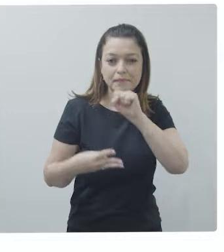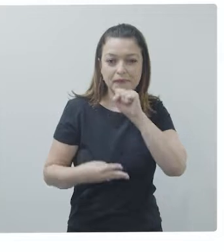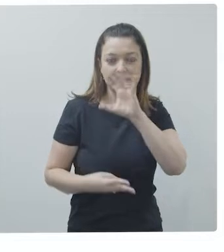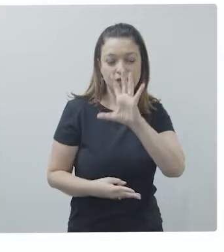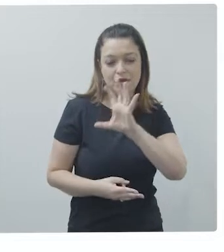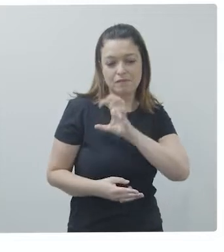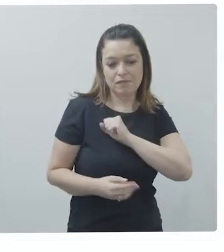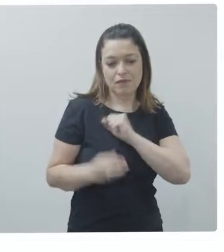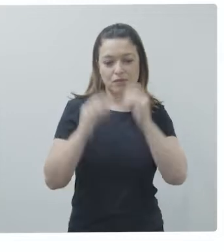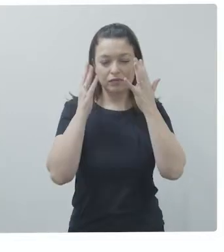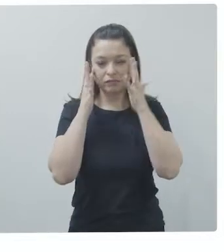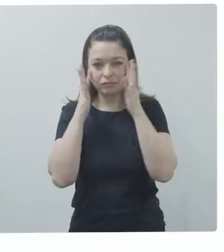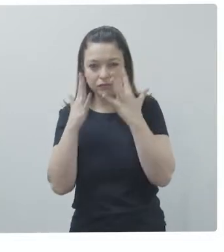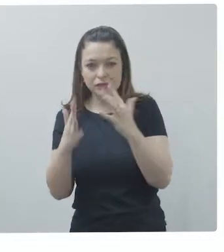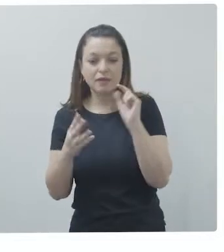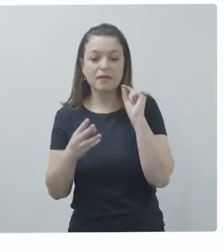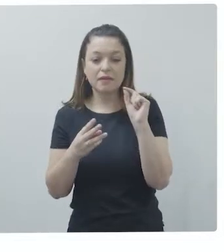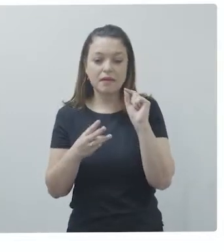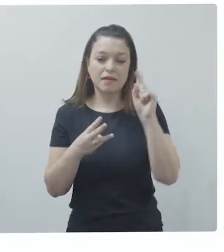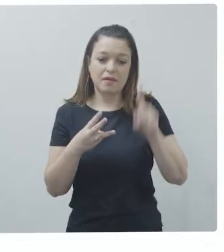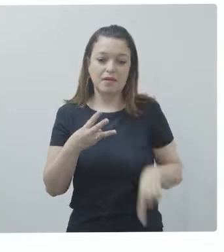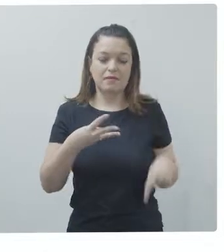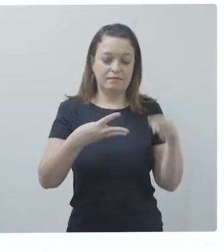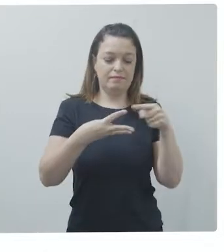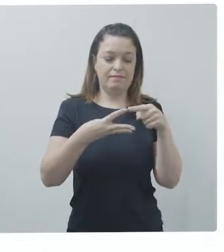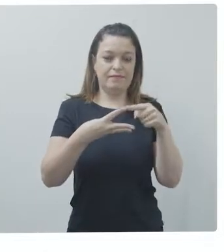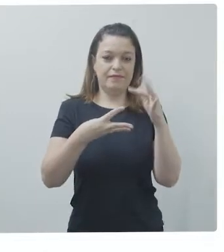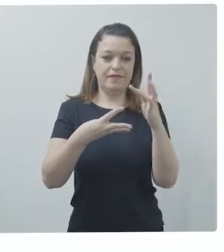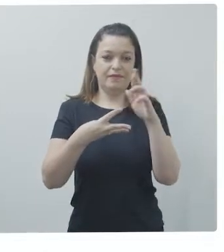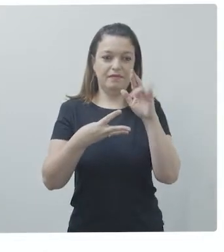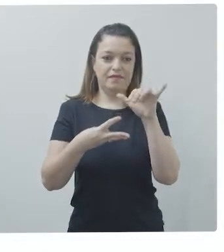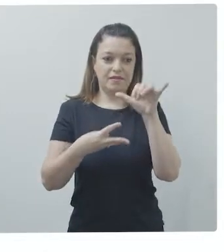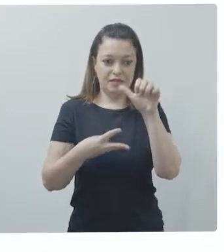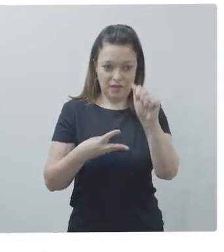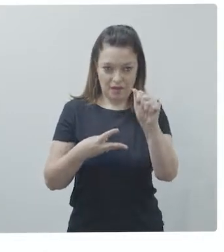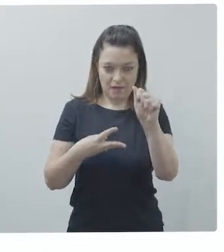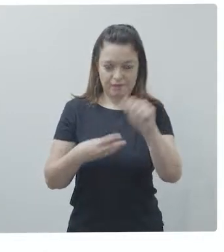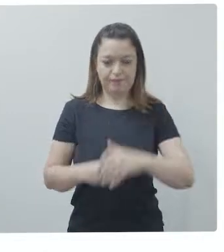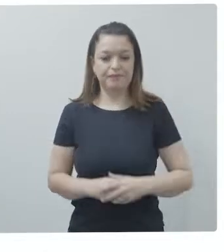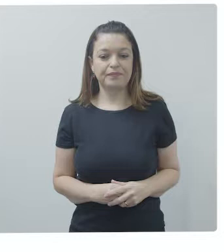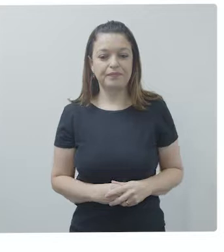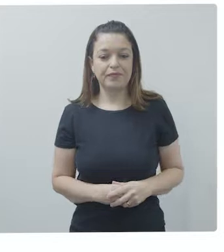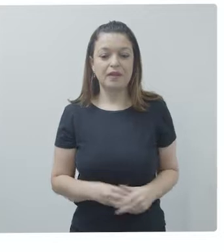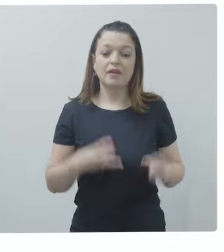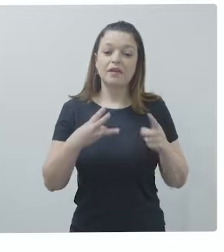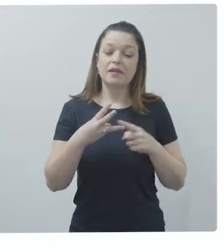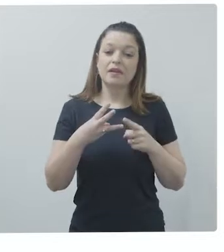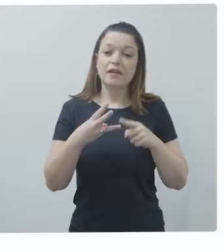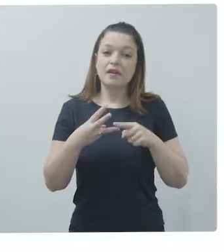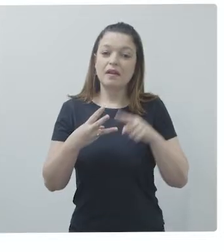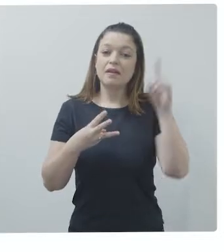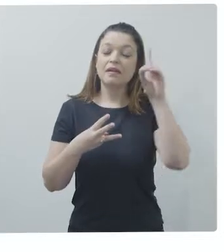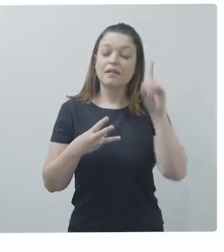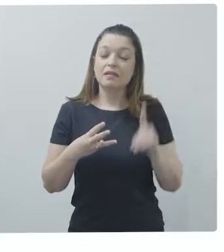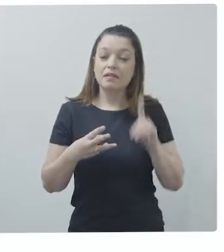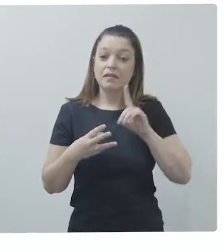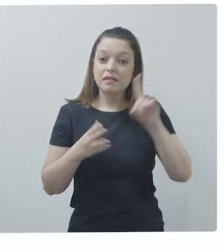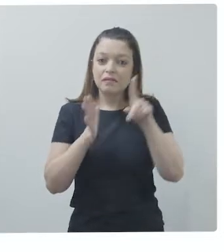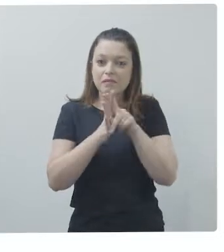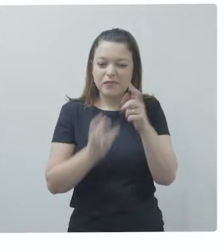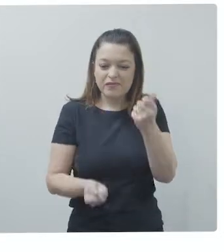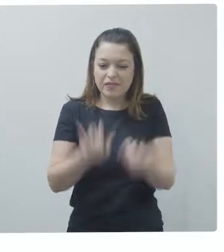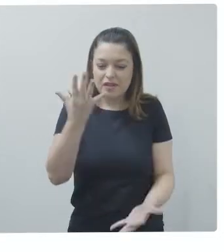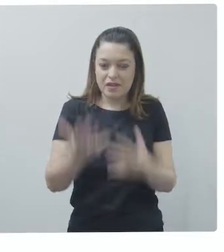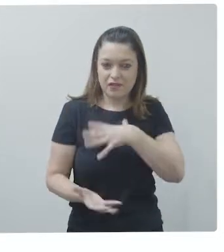Skad, nós temos a Freia. E por último, claro, deusa do inferno e filha de Loki, nós